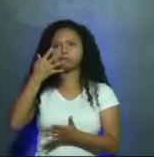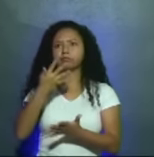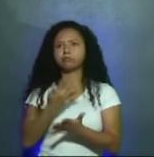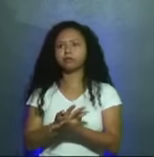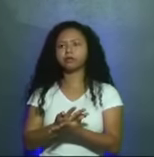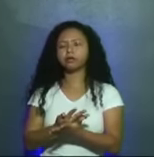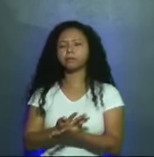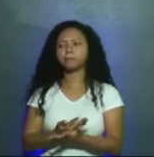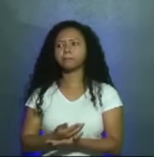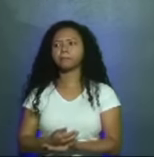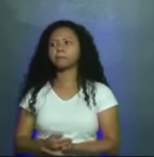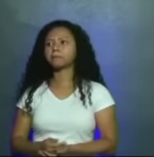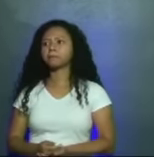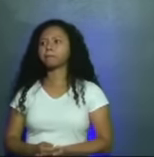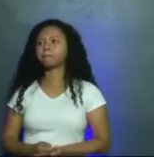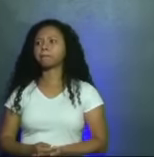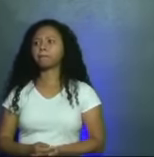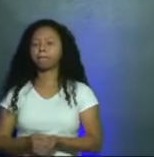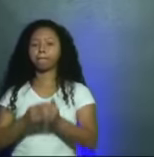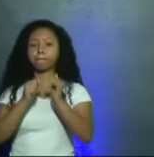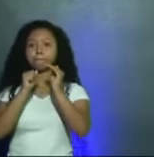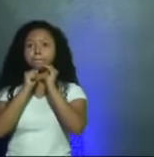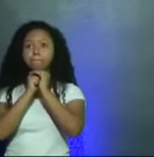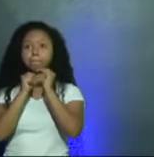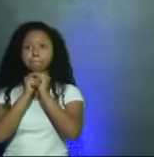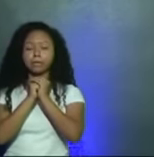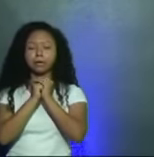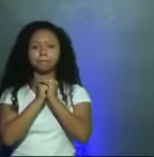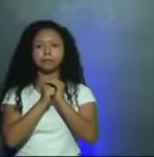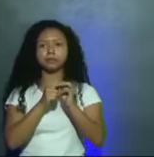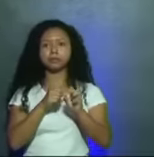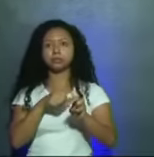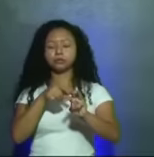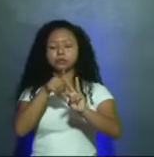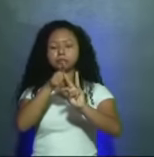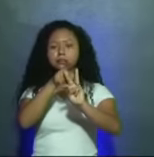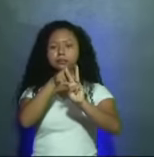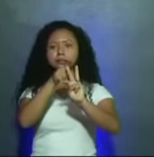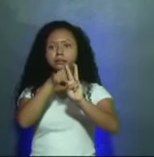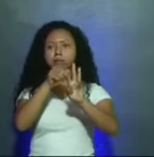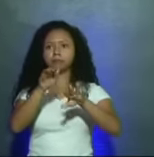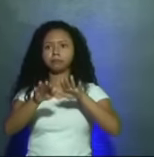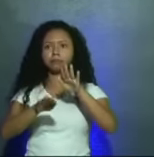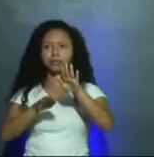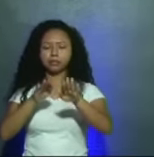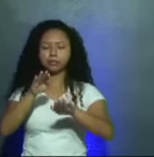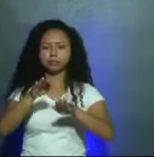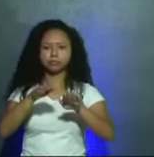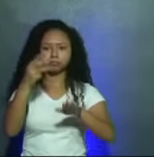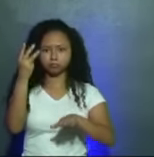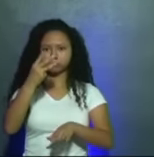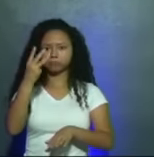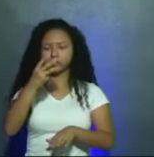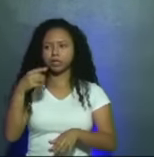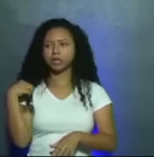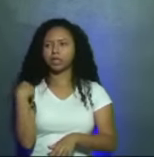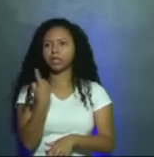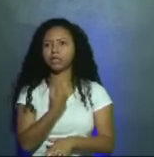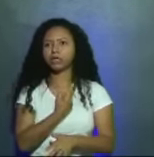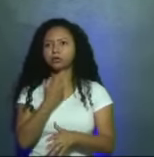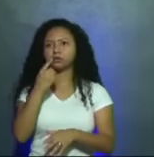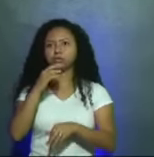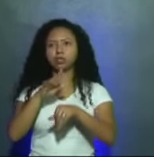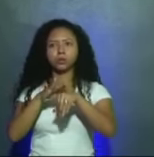amém. Inclusive, o terceiro passo, realmente, da nossa cura é de ficar confessando